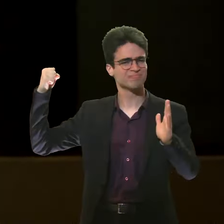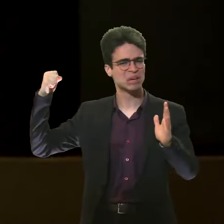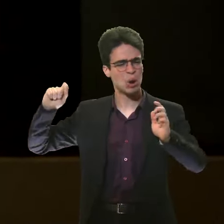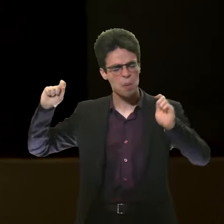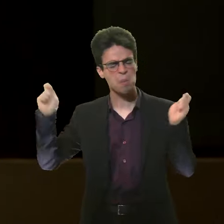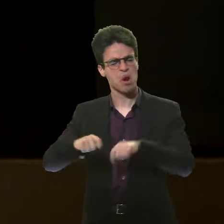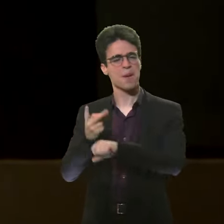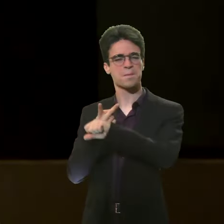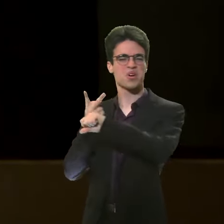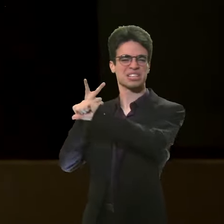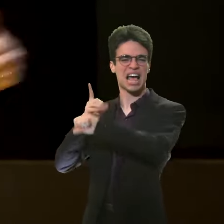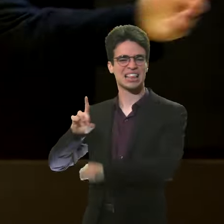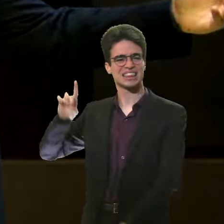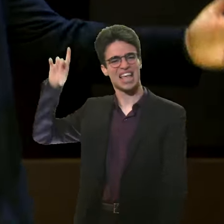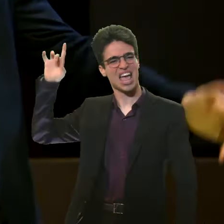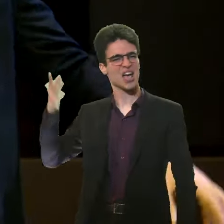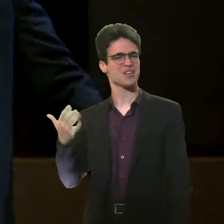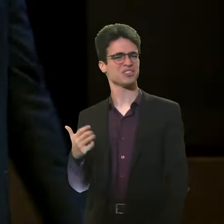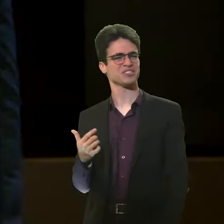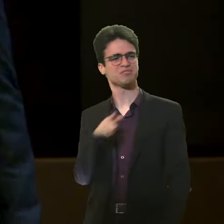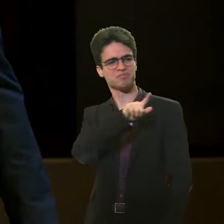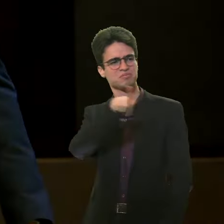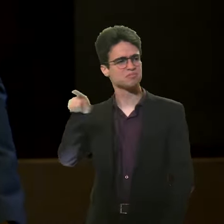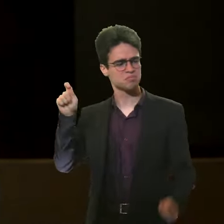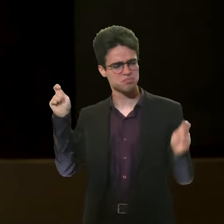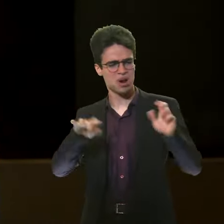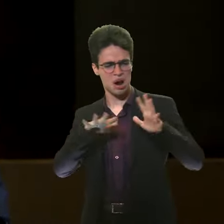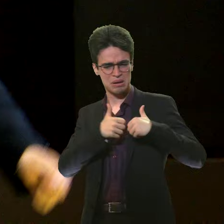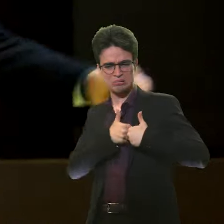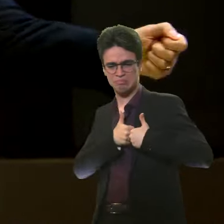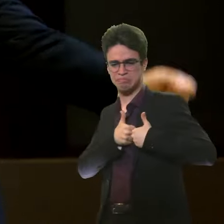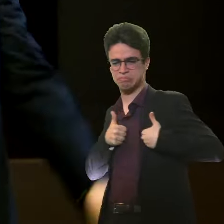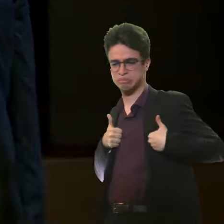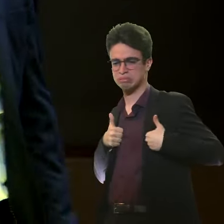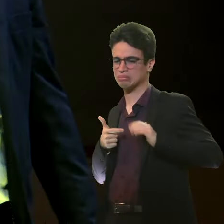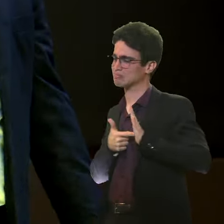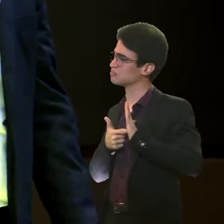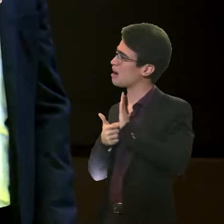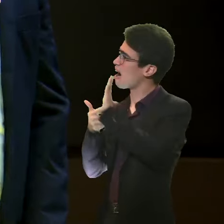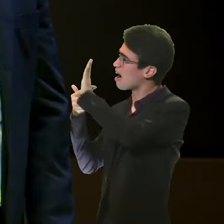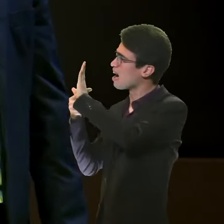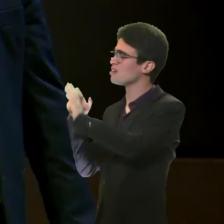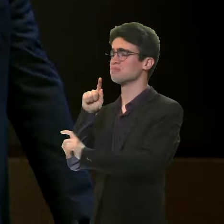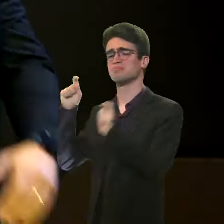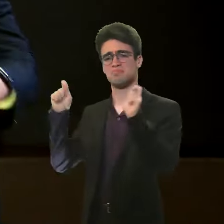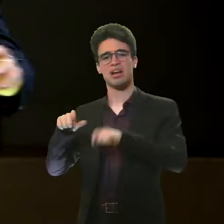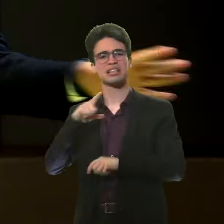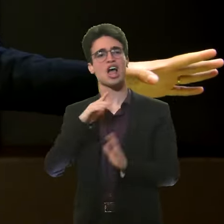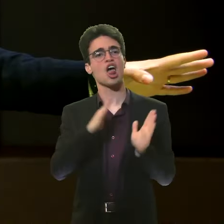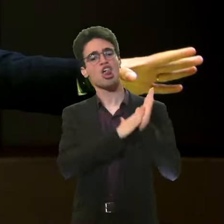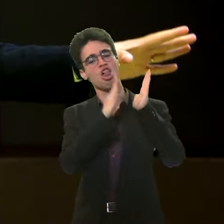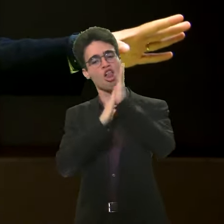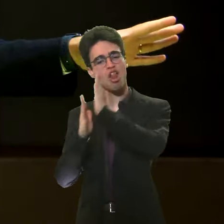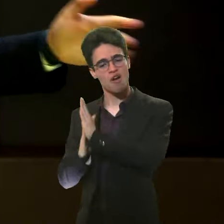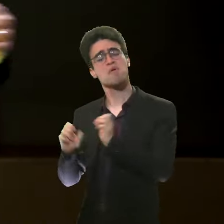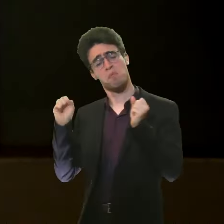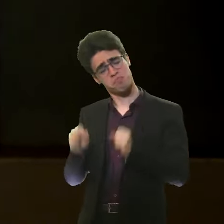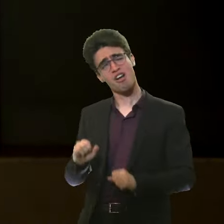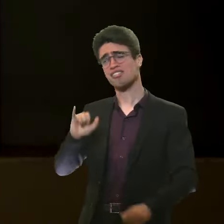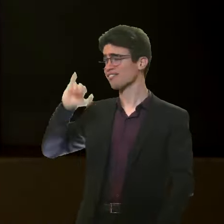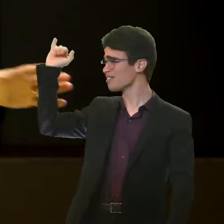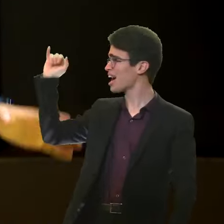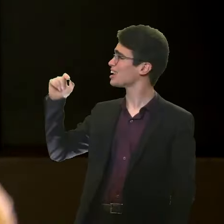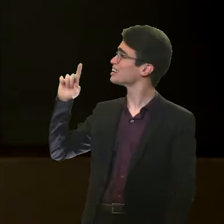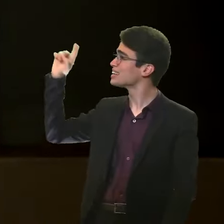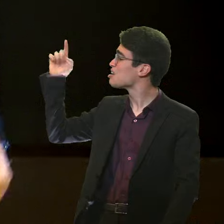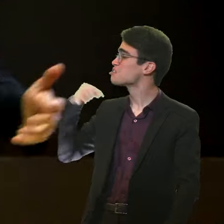lá, abre teu coração, coloca um louvor, fala que você está sem vontade, lembra de ser